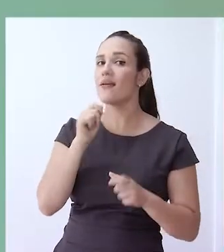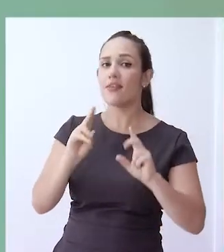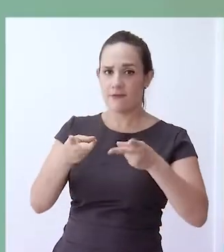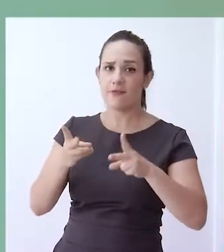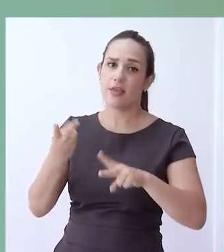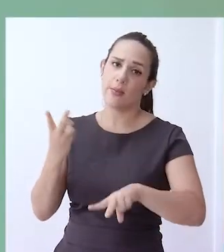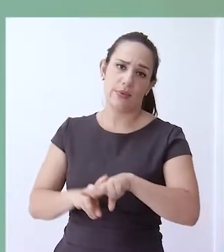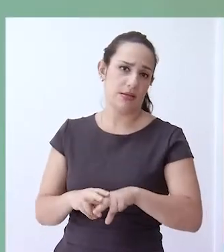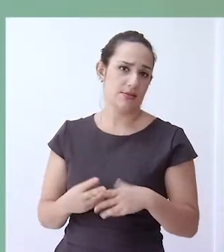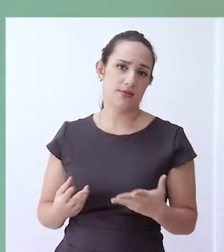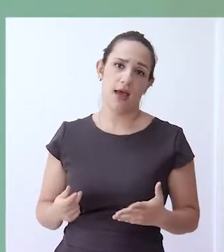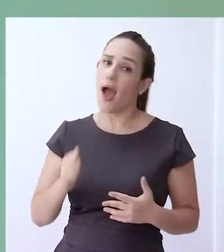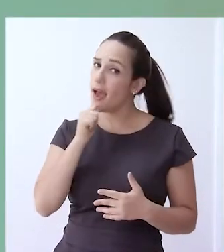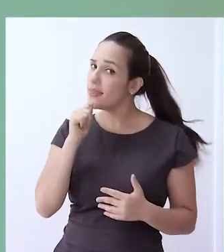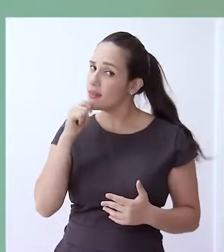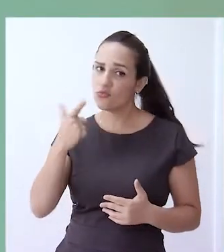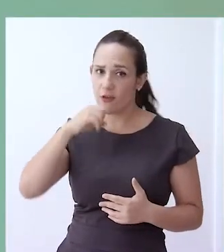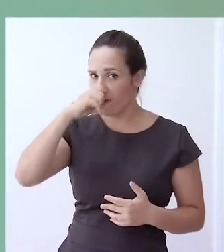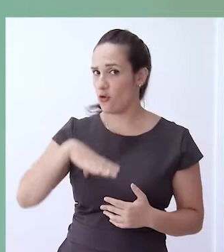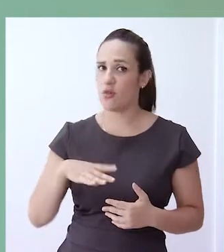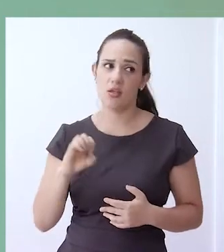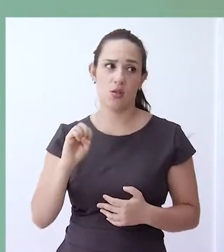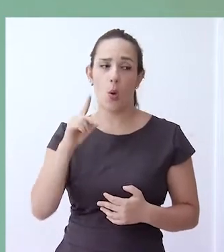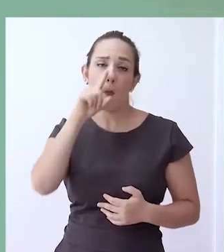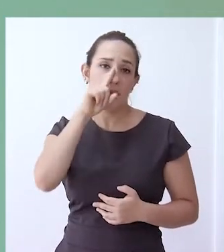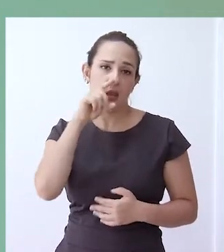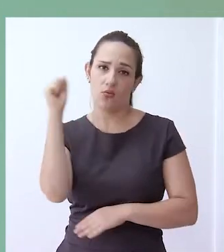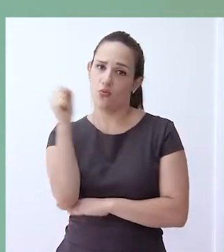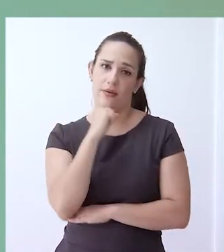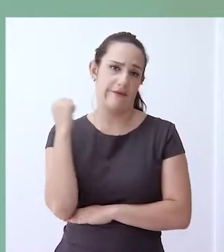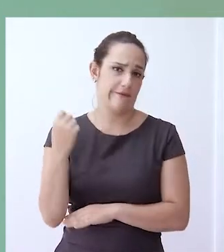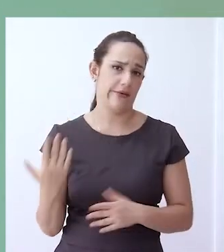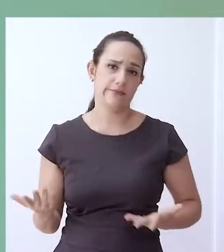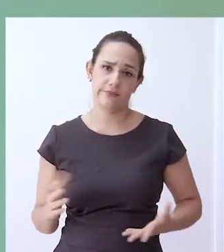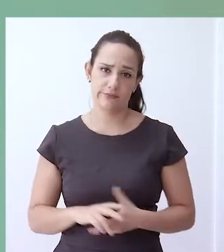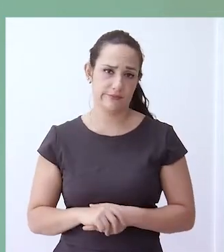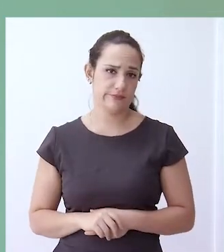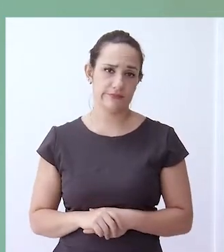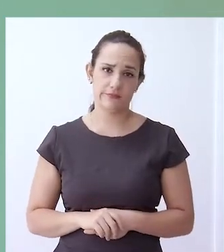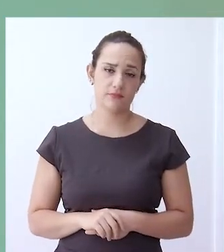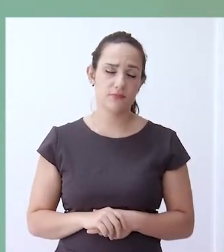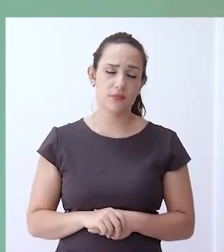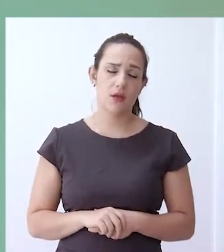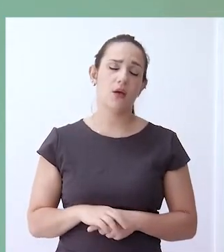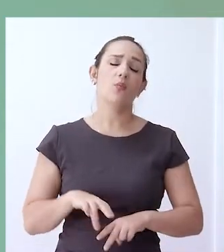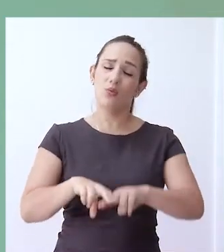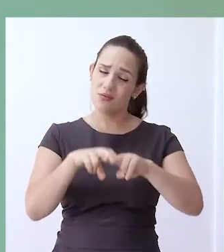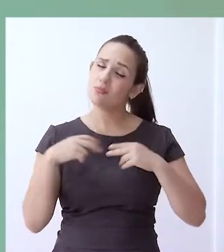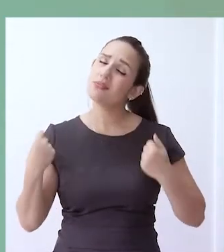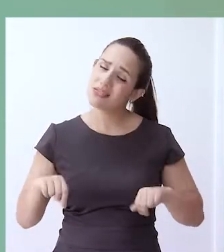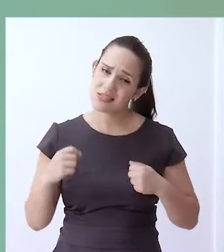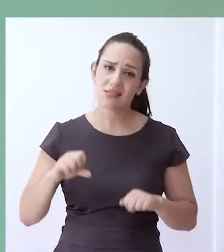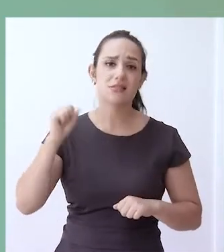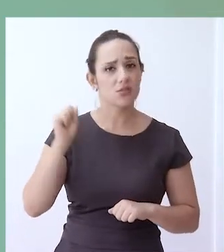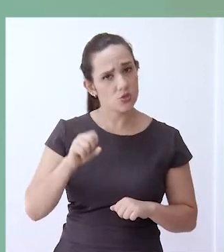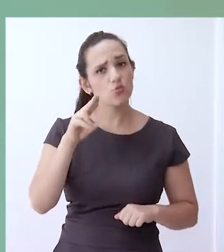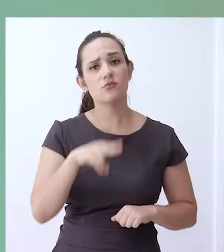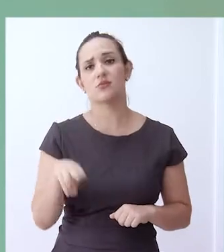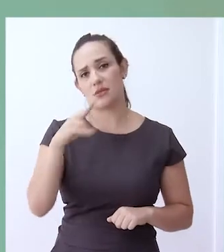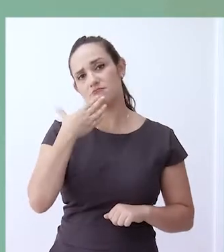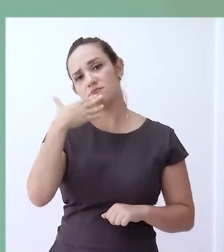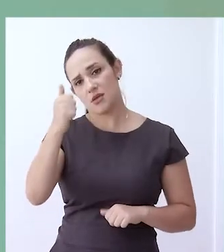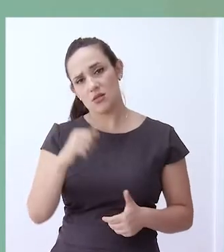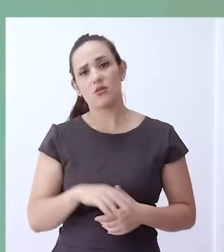alto. Então a nossa luta é para que haja uma conscientização e de que esse instrumento